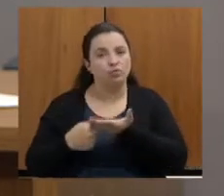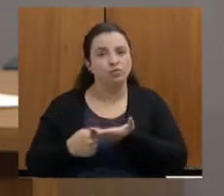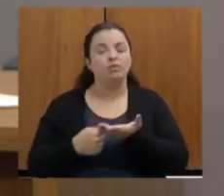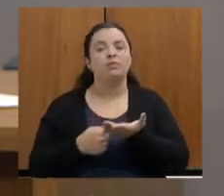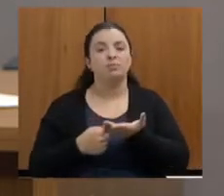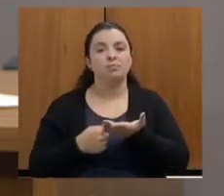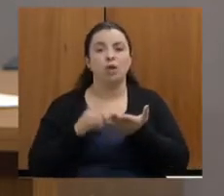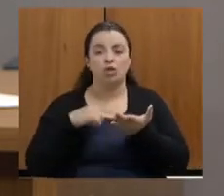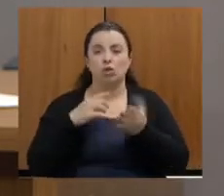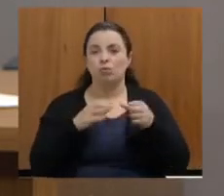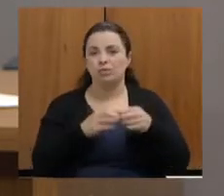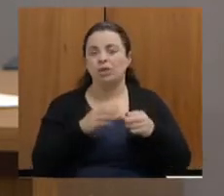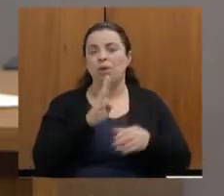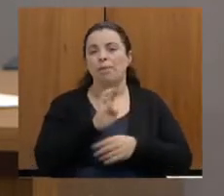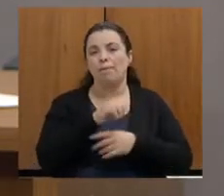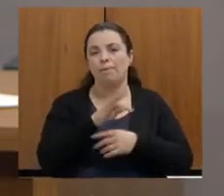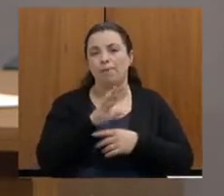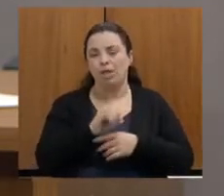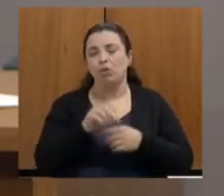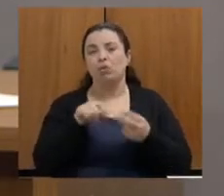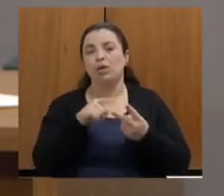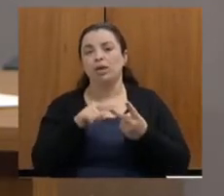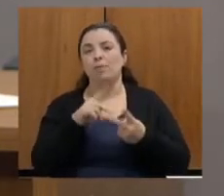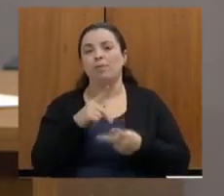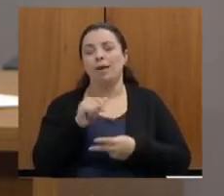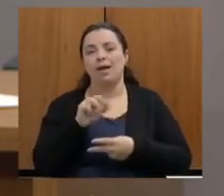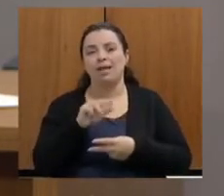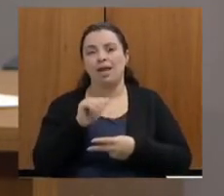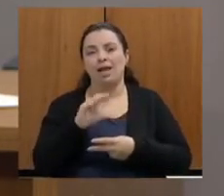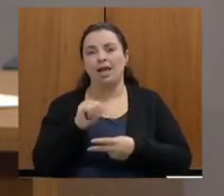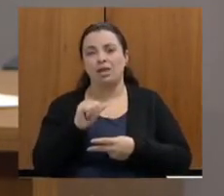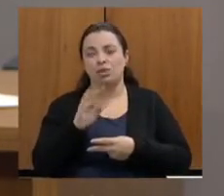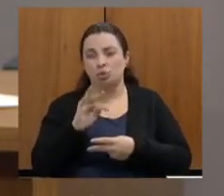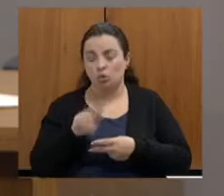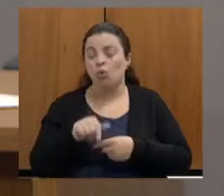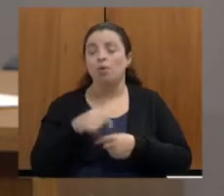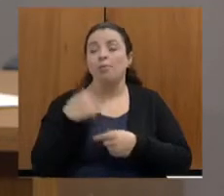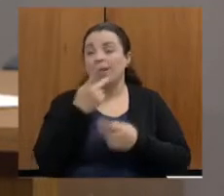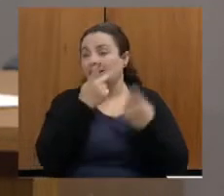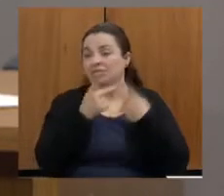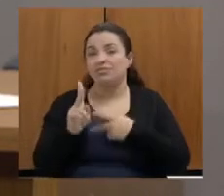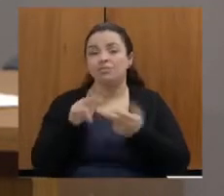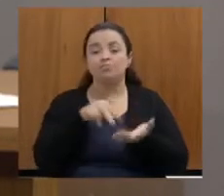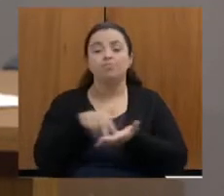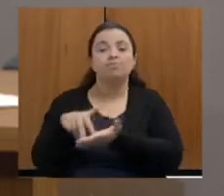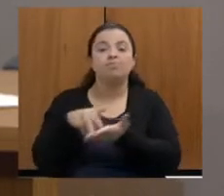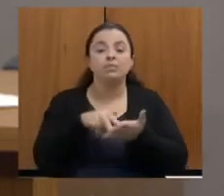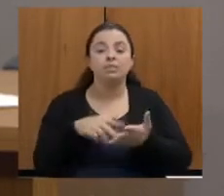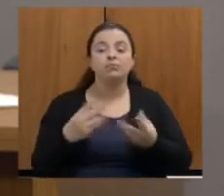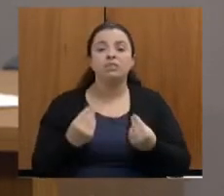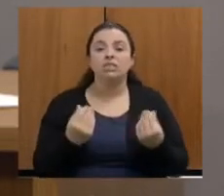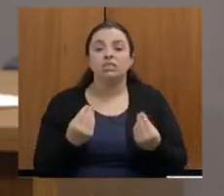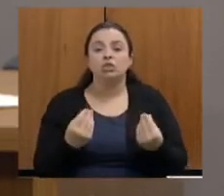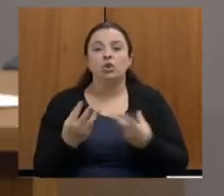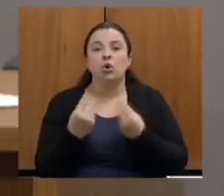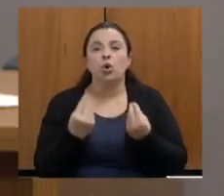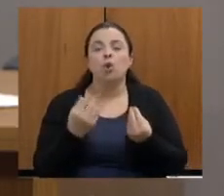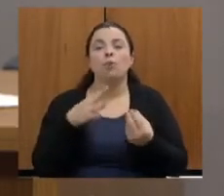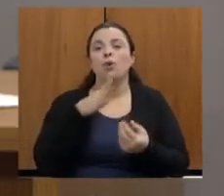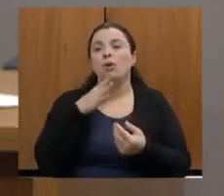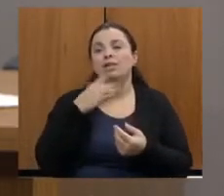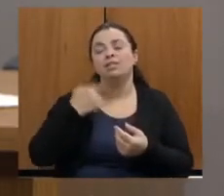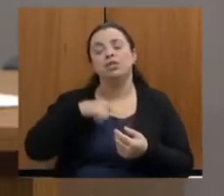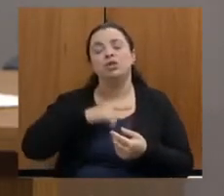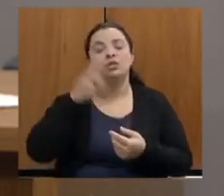Paracatu em as demais comunidades para tá visitando e realmente de fato pisando na lama e conhecendo a nossa história